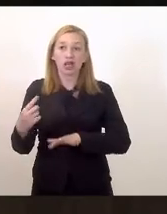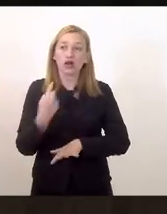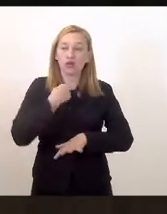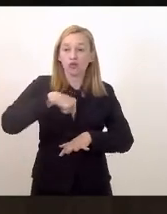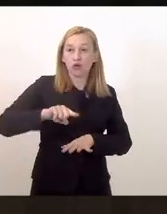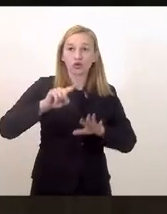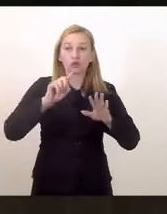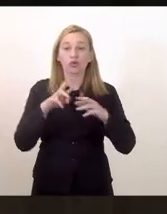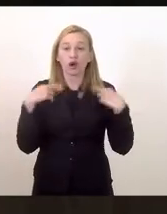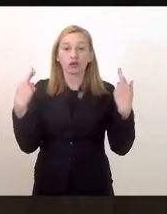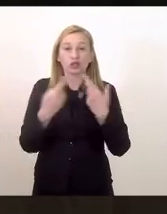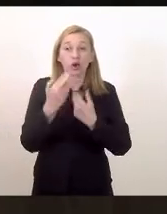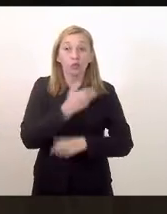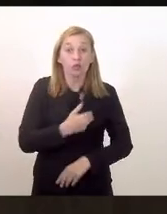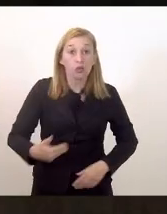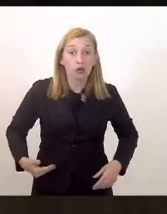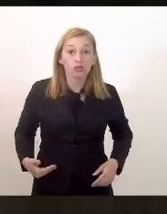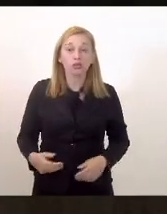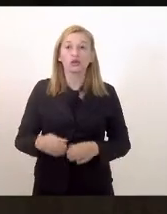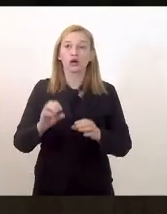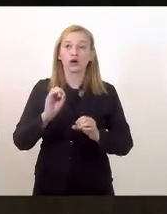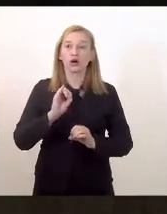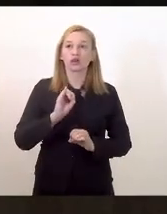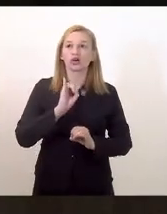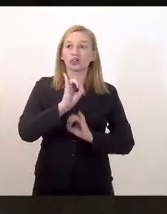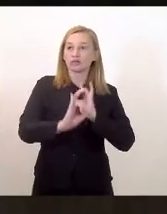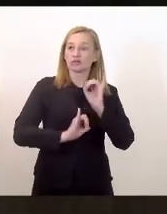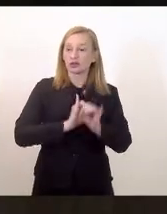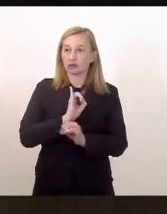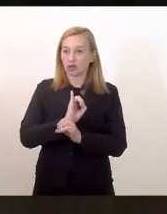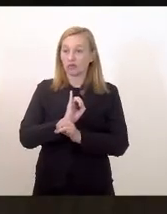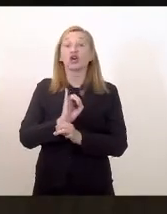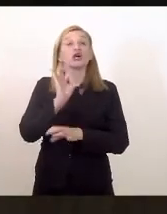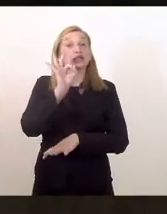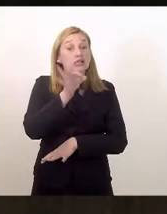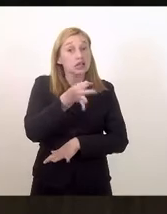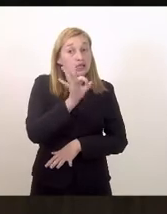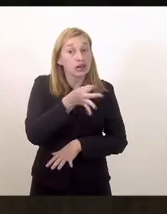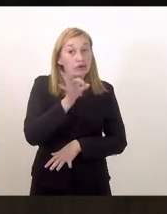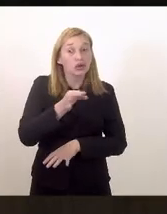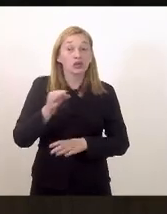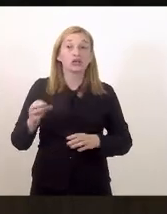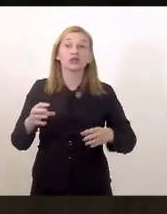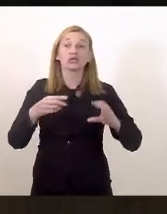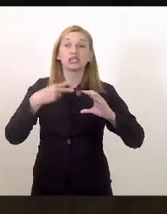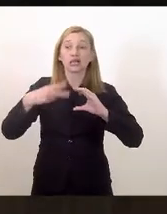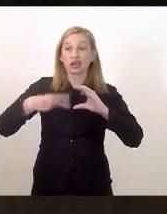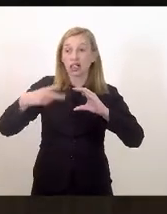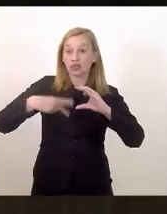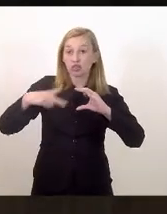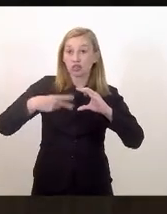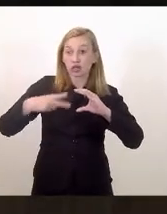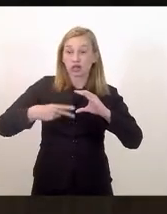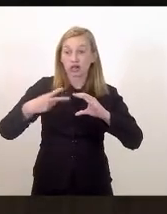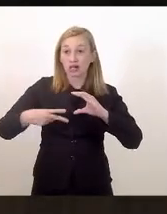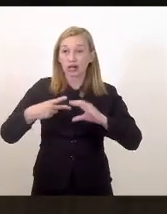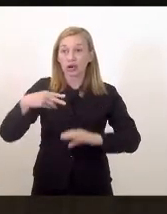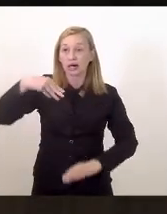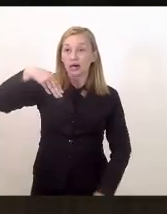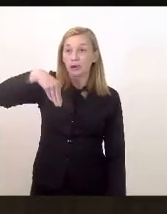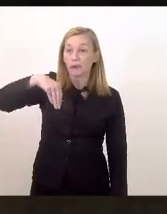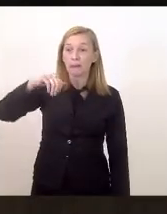de uma audiência pública online, deputado Eurico, justamente da Câmara de Vereadores de